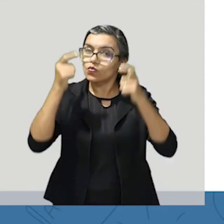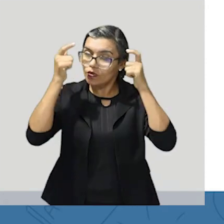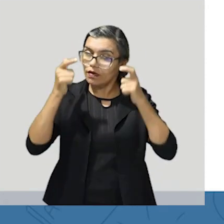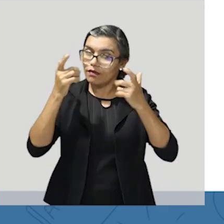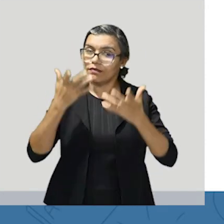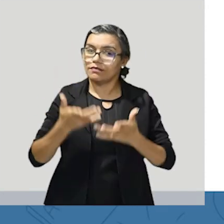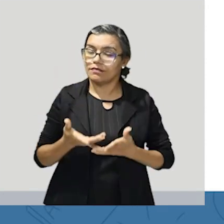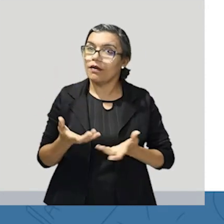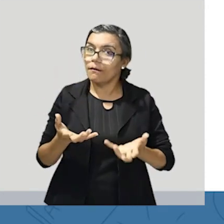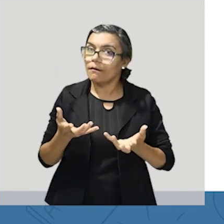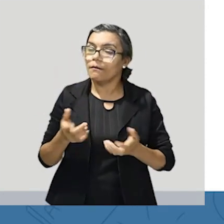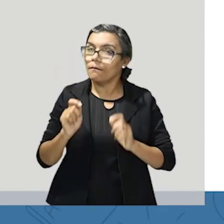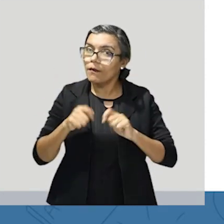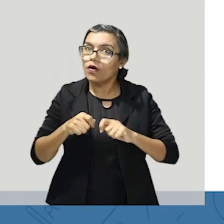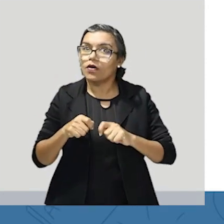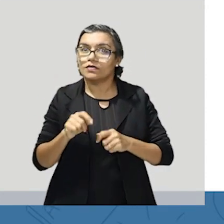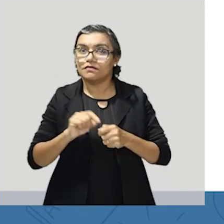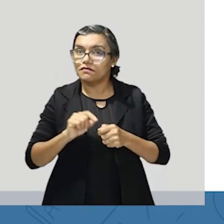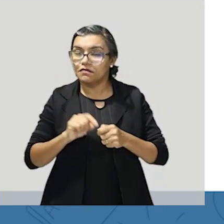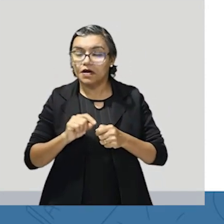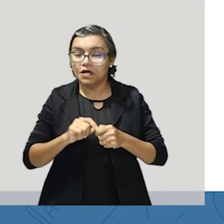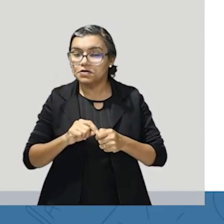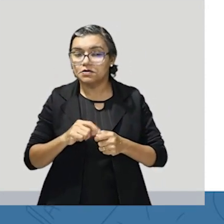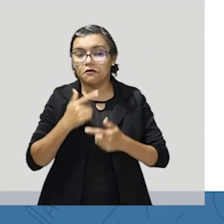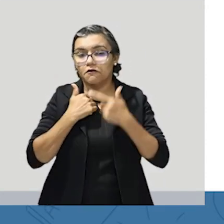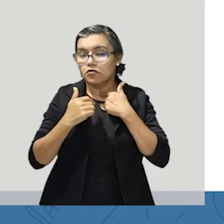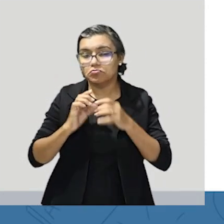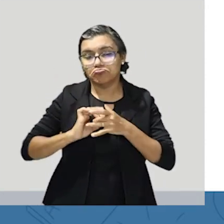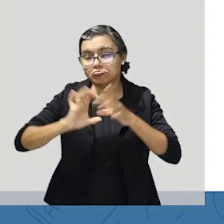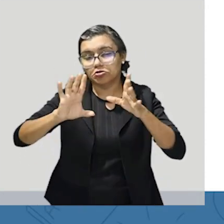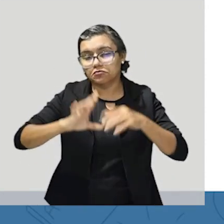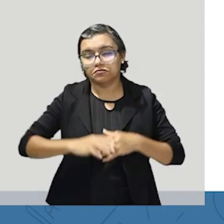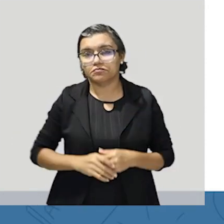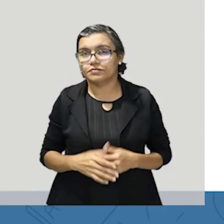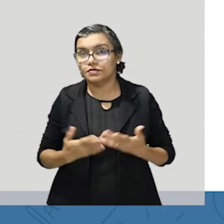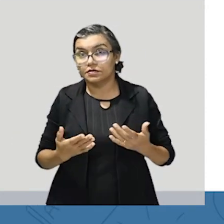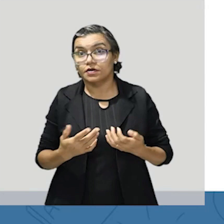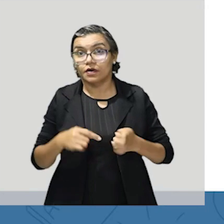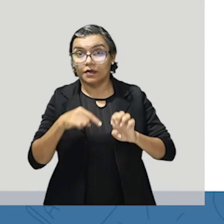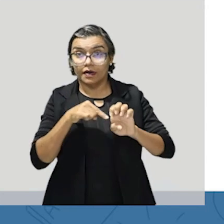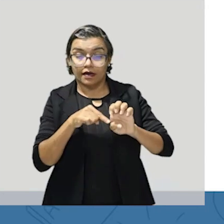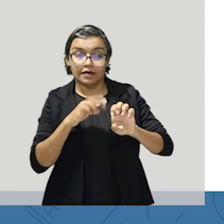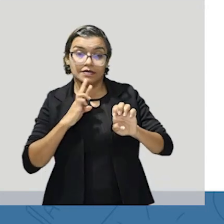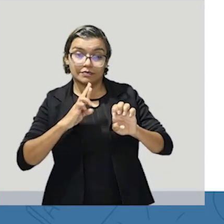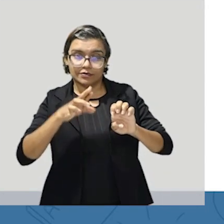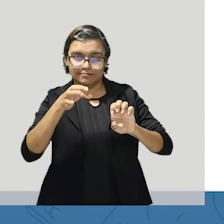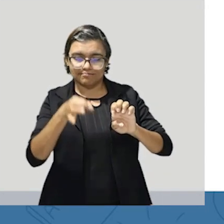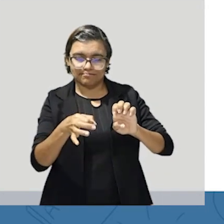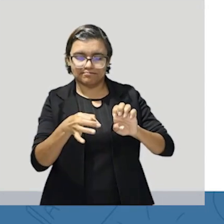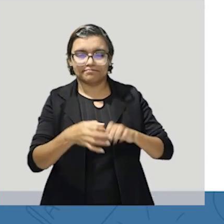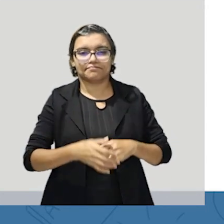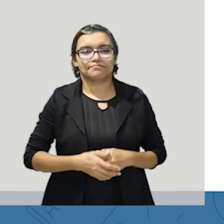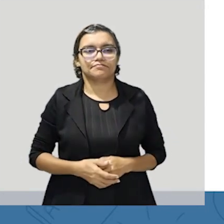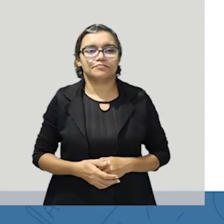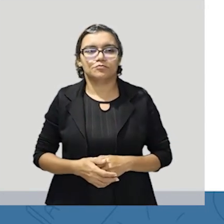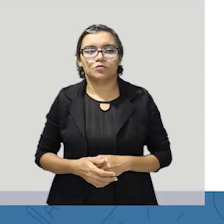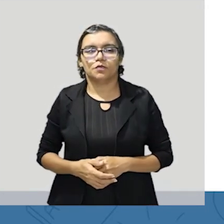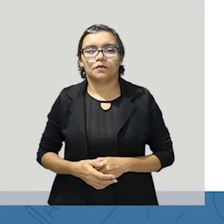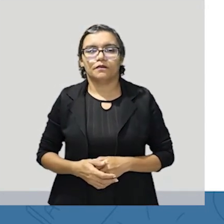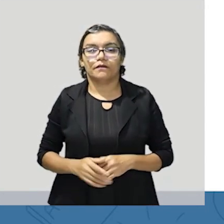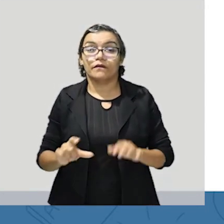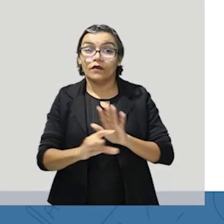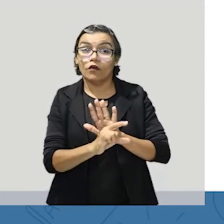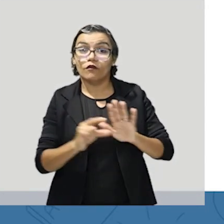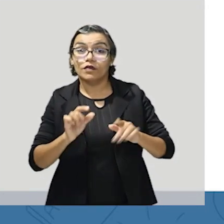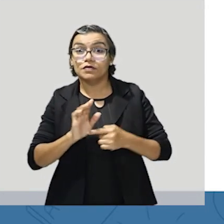eu não tenho muito compromisso com as leis então a resposta certa letra É né e o